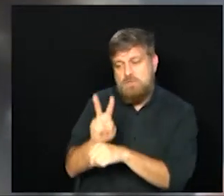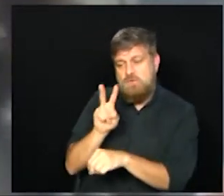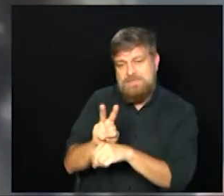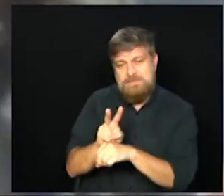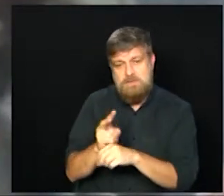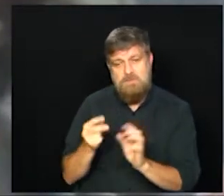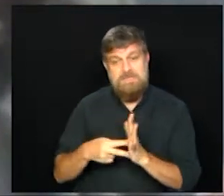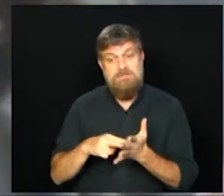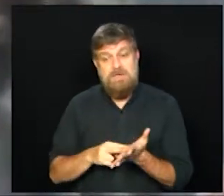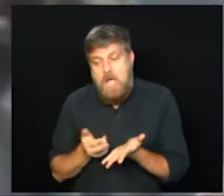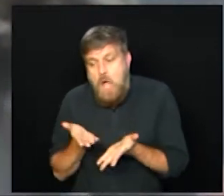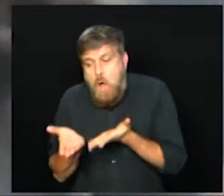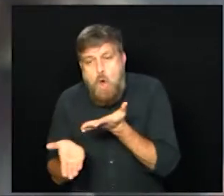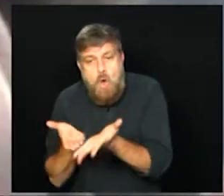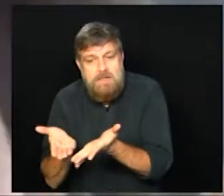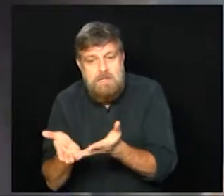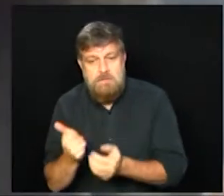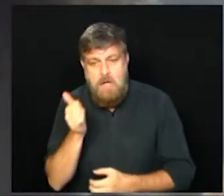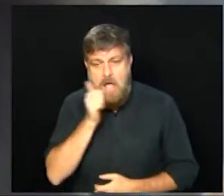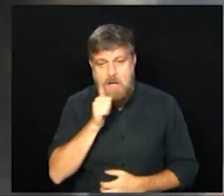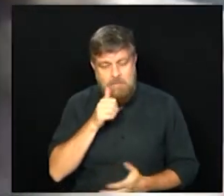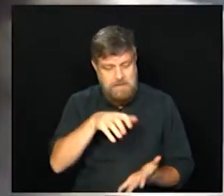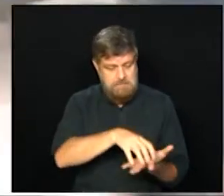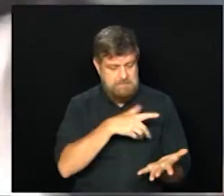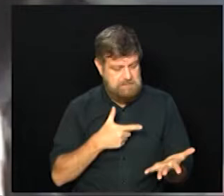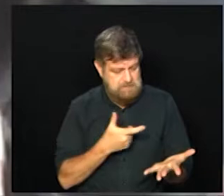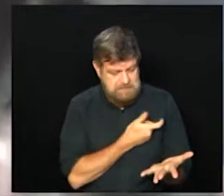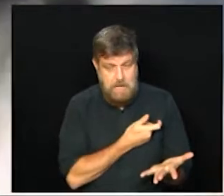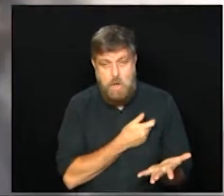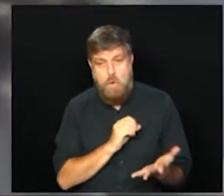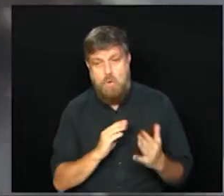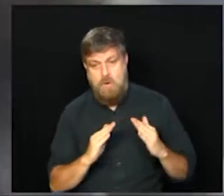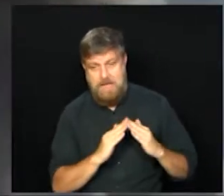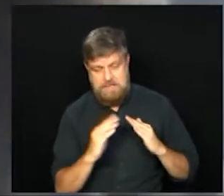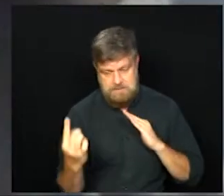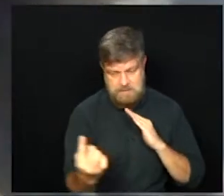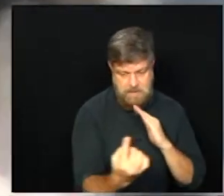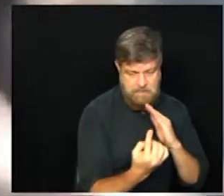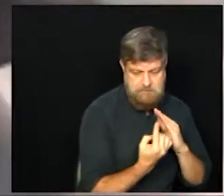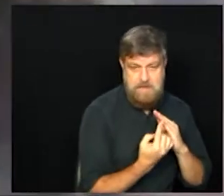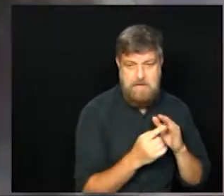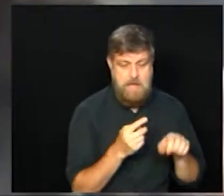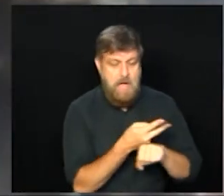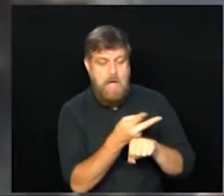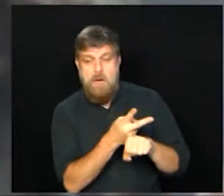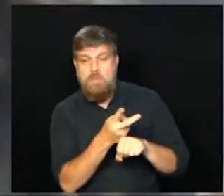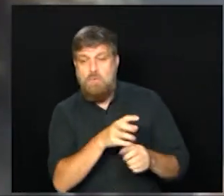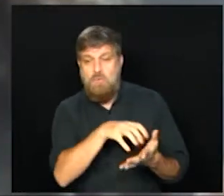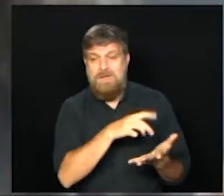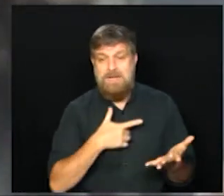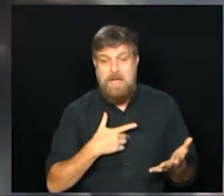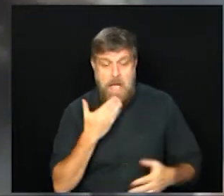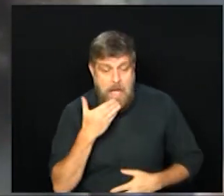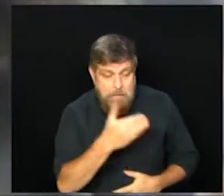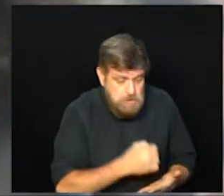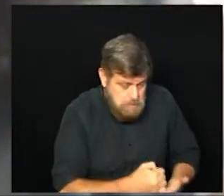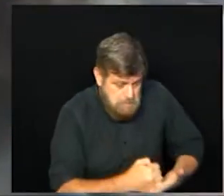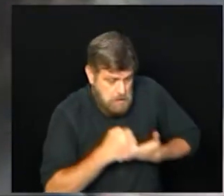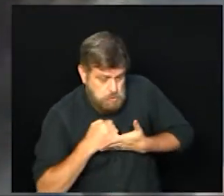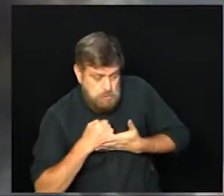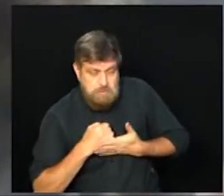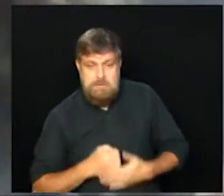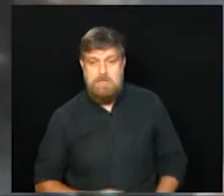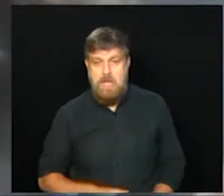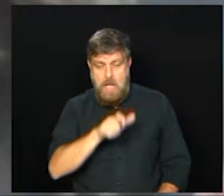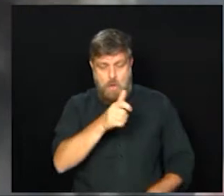cuidado. A mulher, quando vai no centro de saúde, ou ela vai no SEAMO, ou ela vai no SESC, ou ela vai em qualquer lugar pedir ajuda, a pessoa o profissional